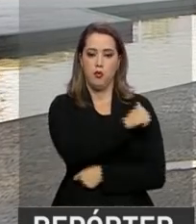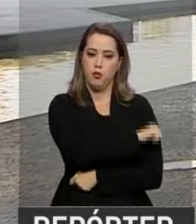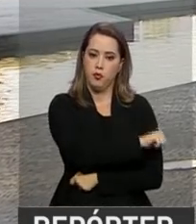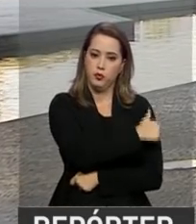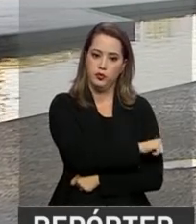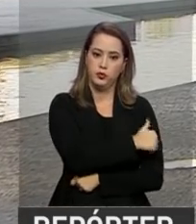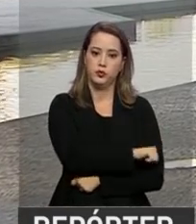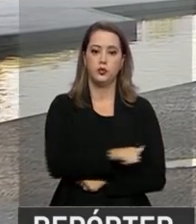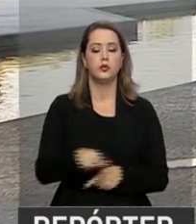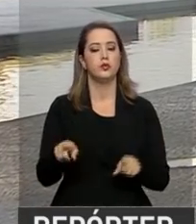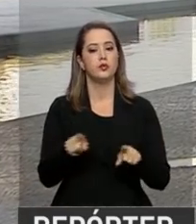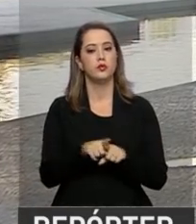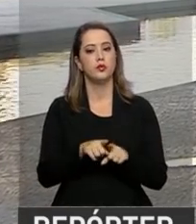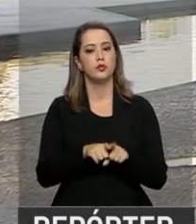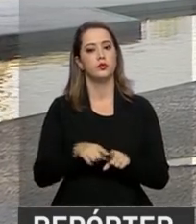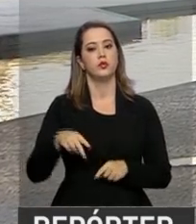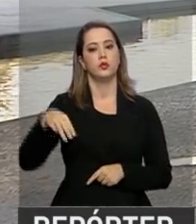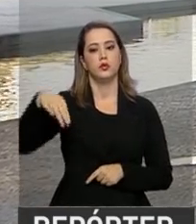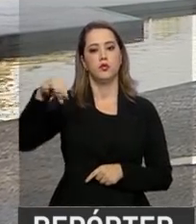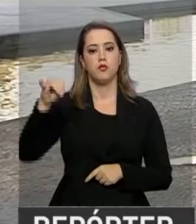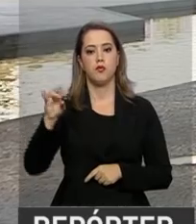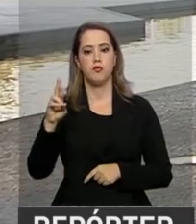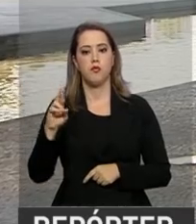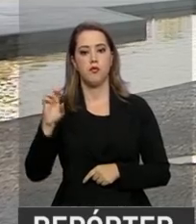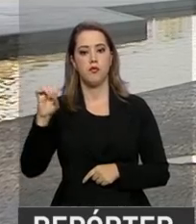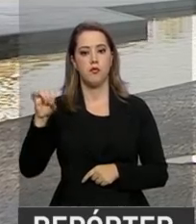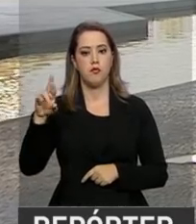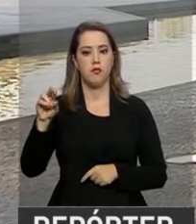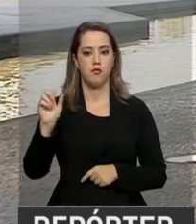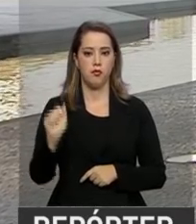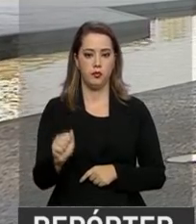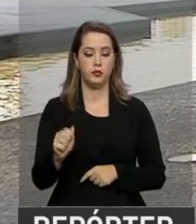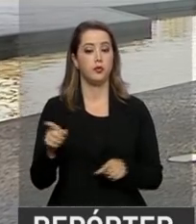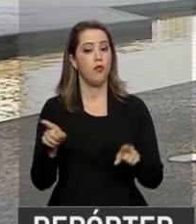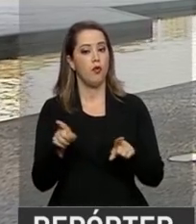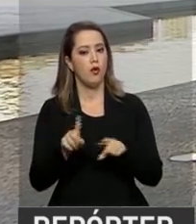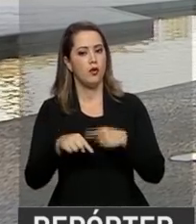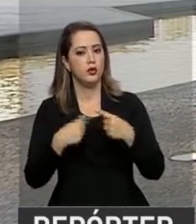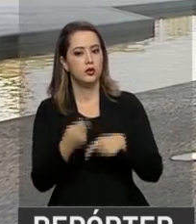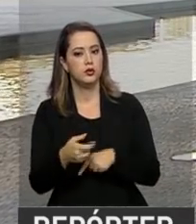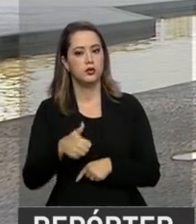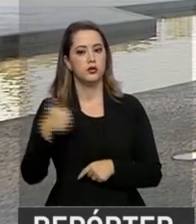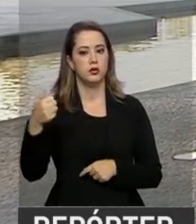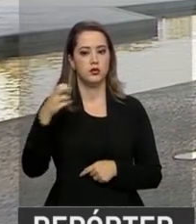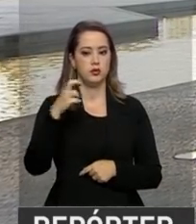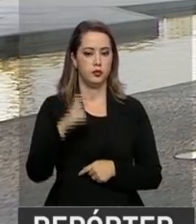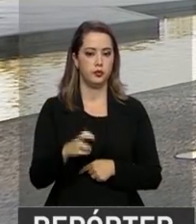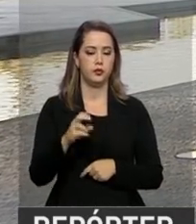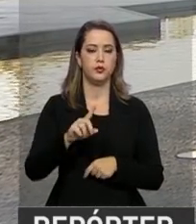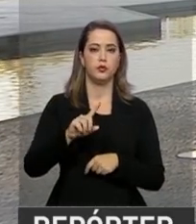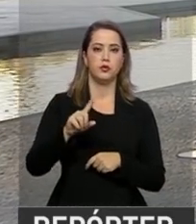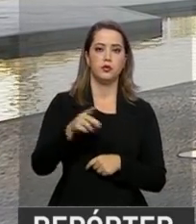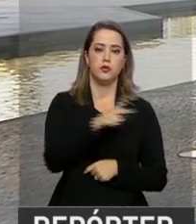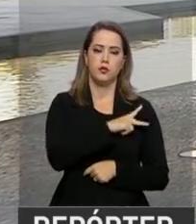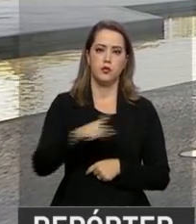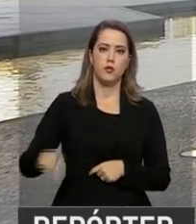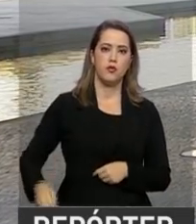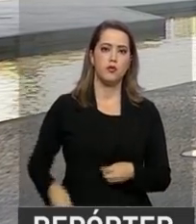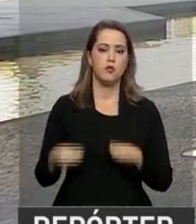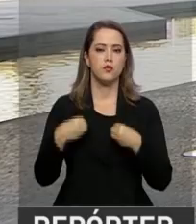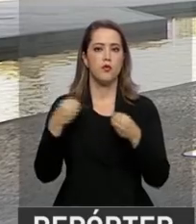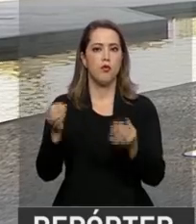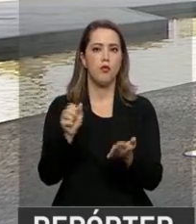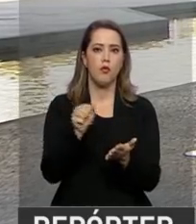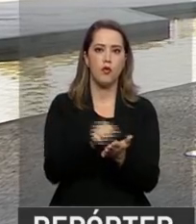também Moreira Franco. À tarde, às 15 horas, o presidente vai dar posse ao novo ministro da Cultura, Marcelo